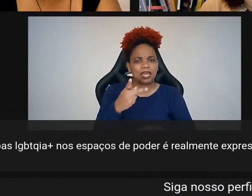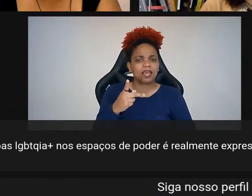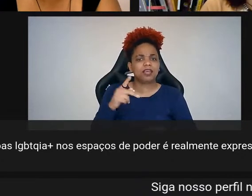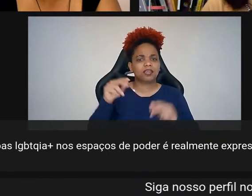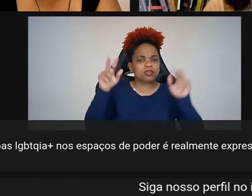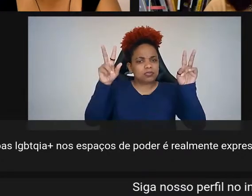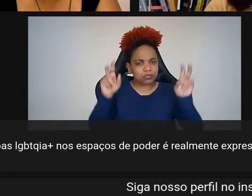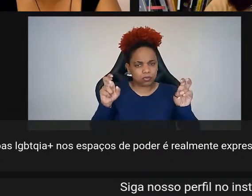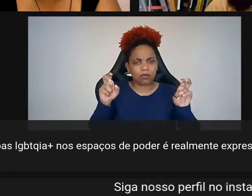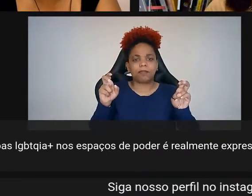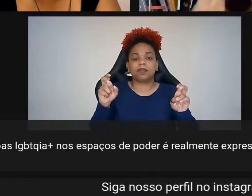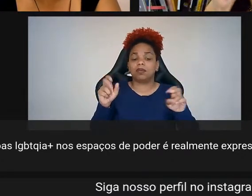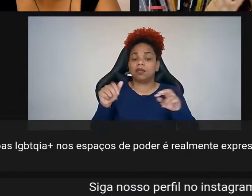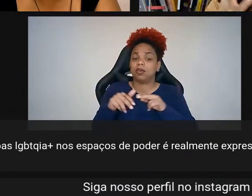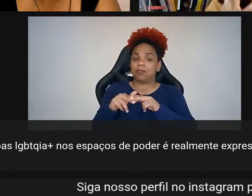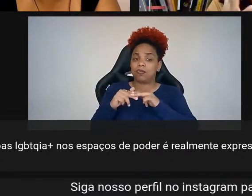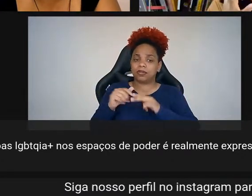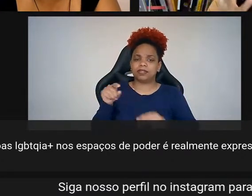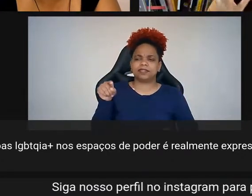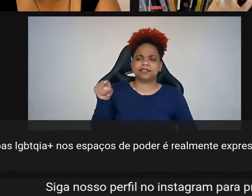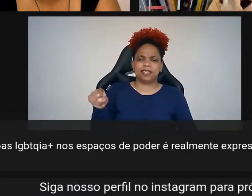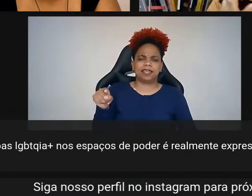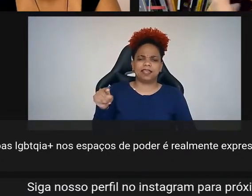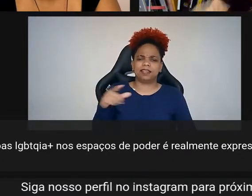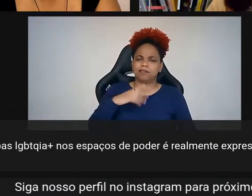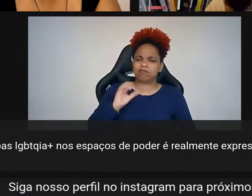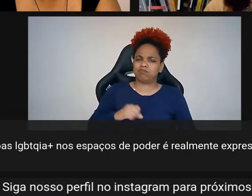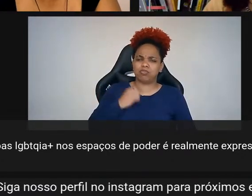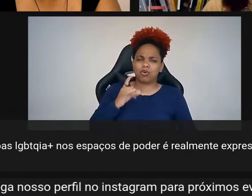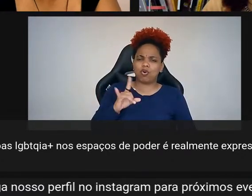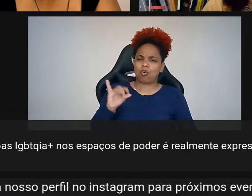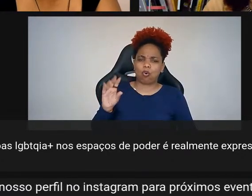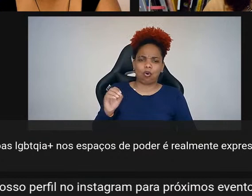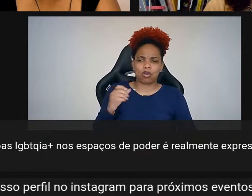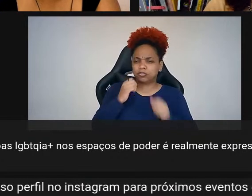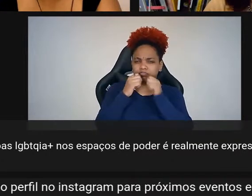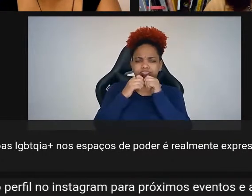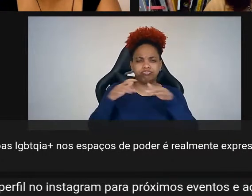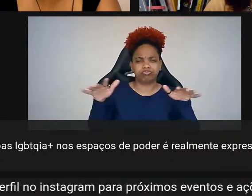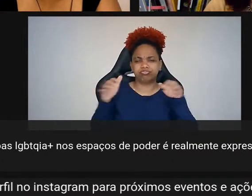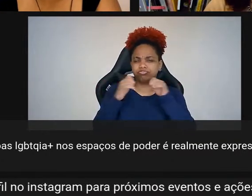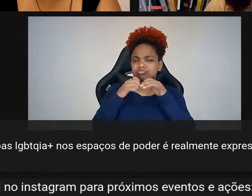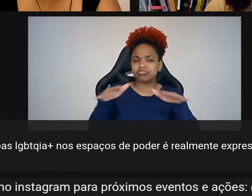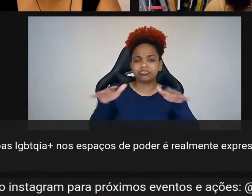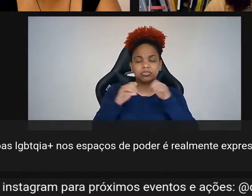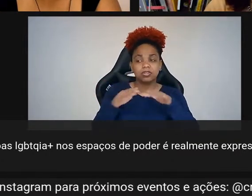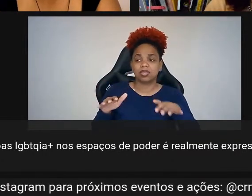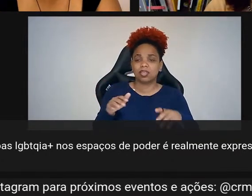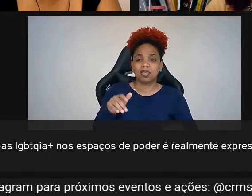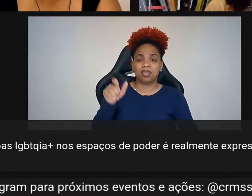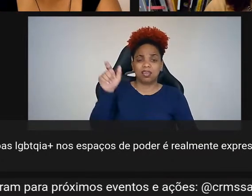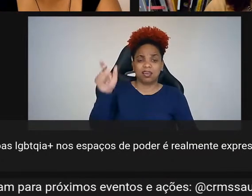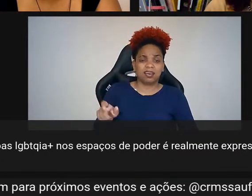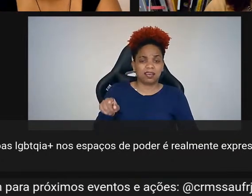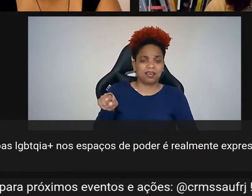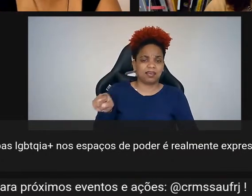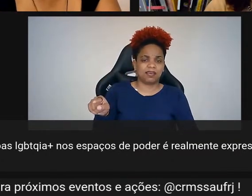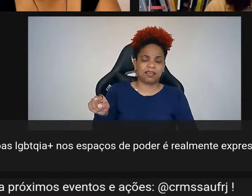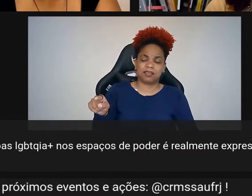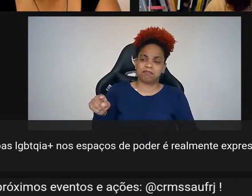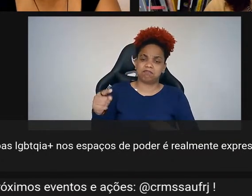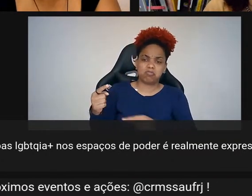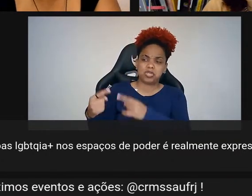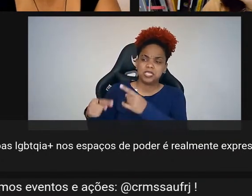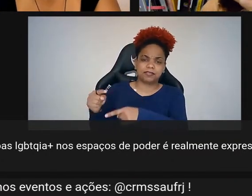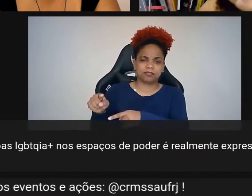foi cassado justamente por disseminar esse ódio. E são esse tipo de parlamentar que a gente precisa parar, porque